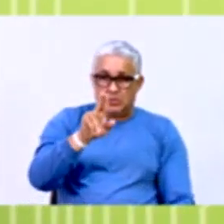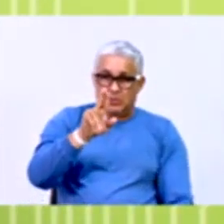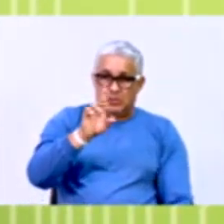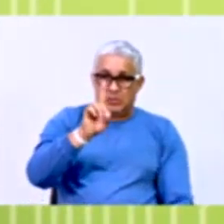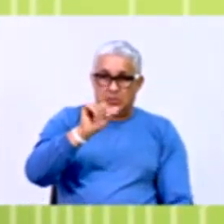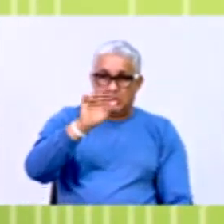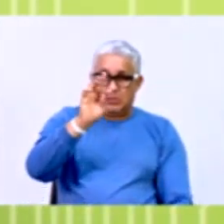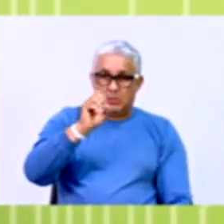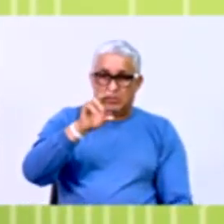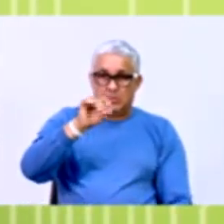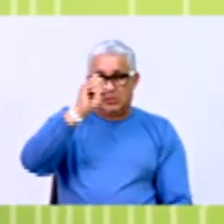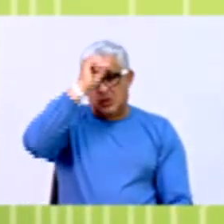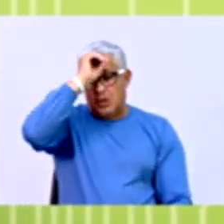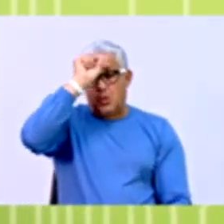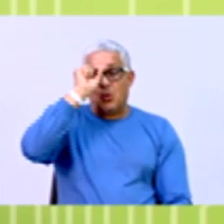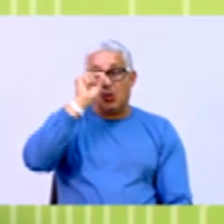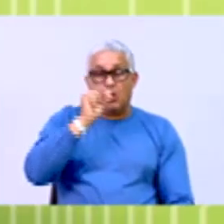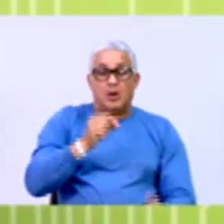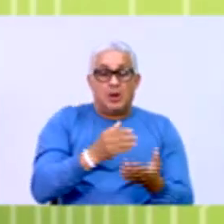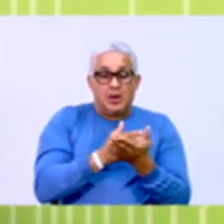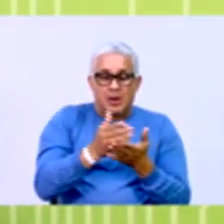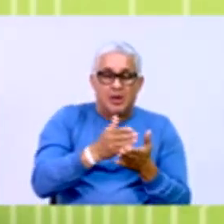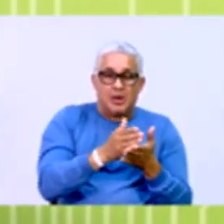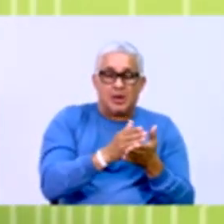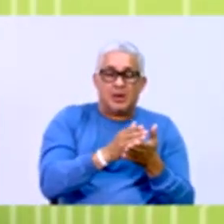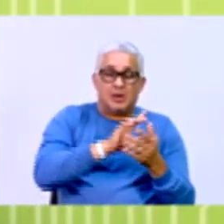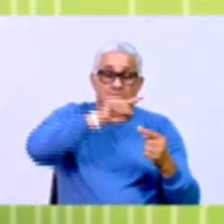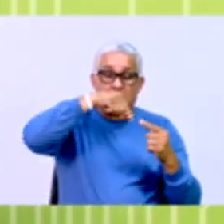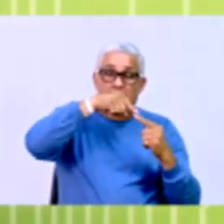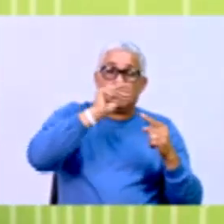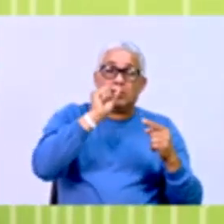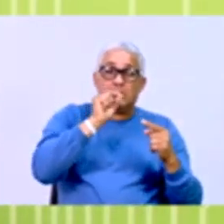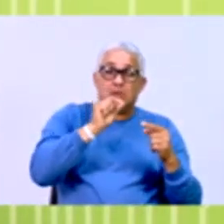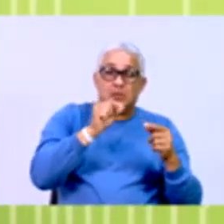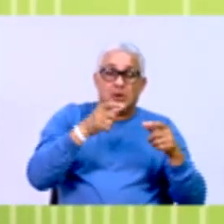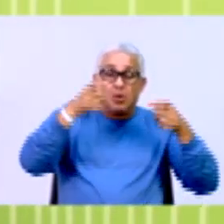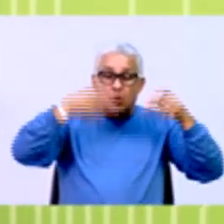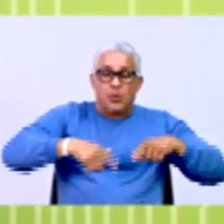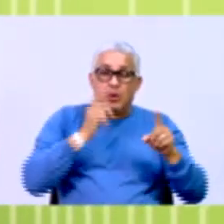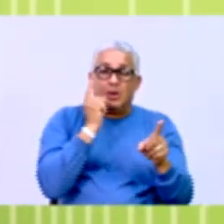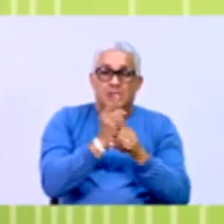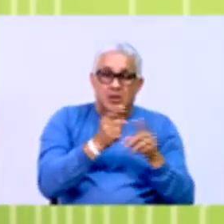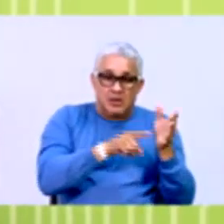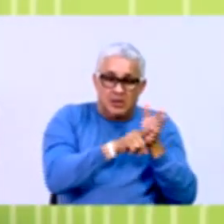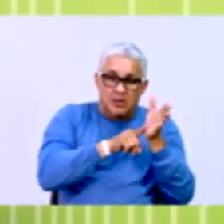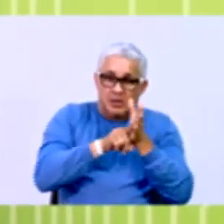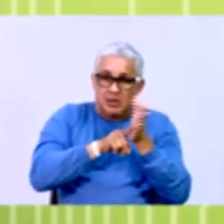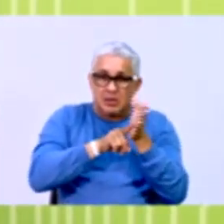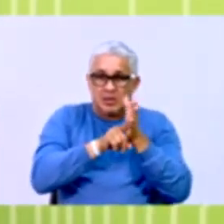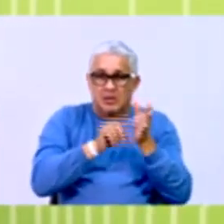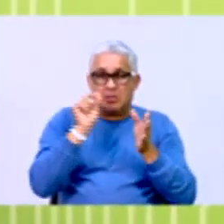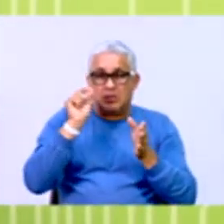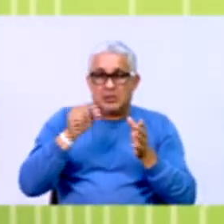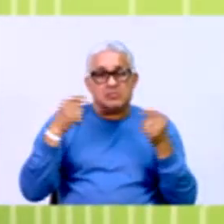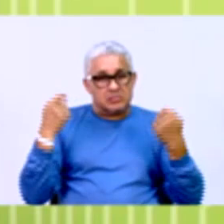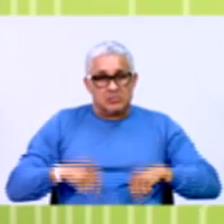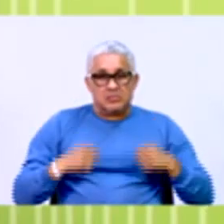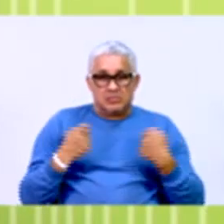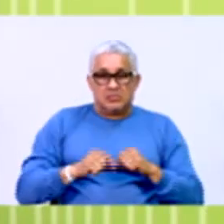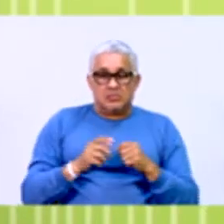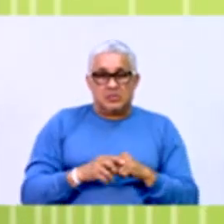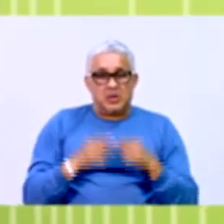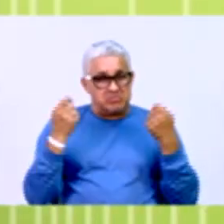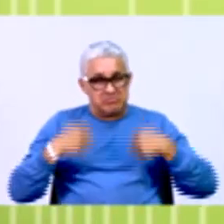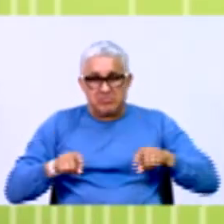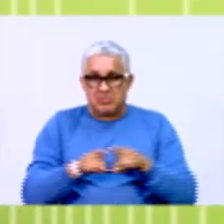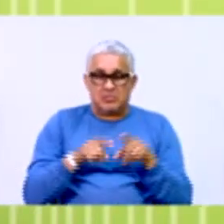precisa inicialmente buscar, qual é o perímetro da auditoria, o que ela não precisa